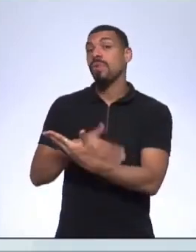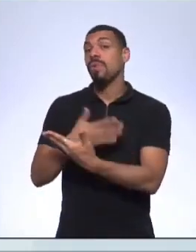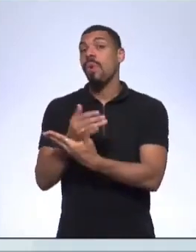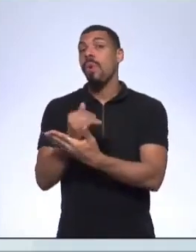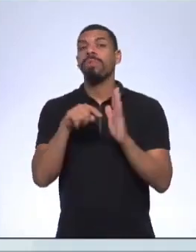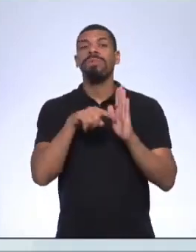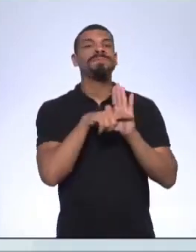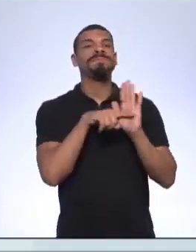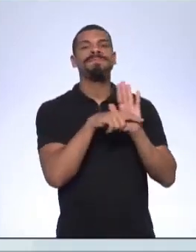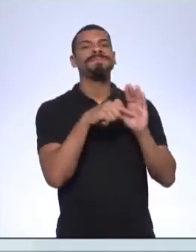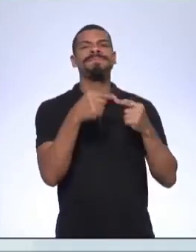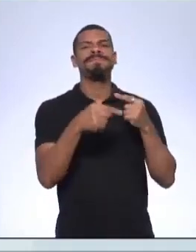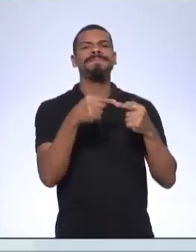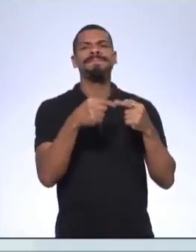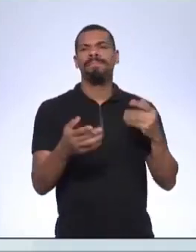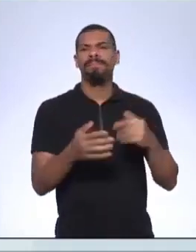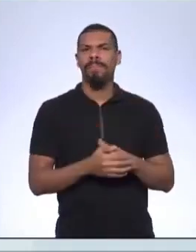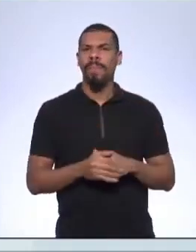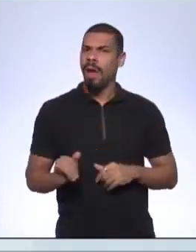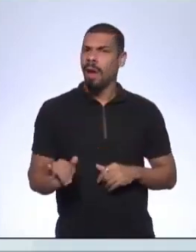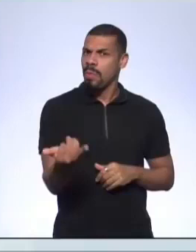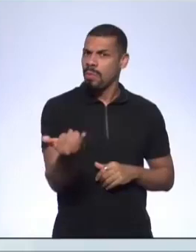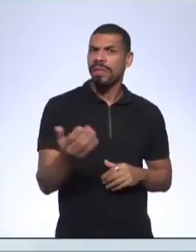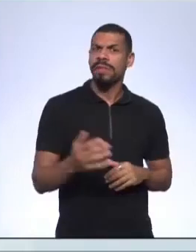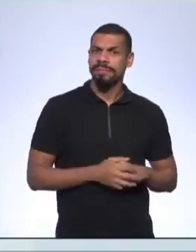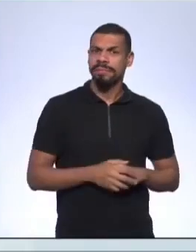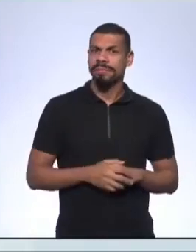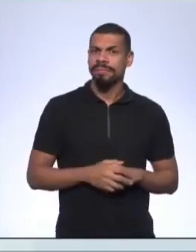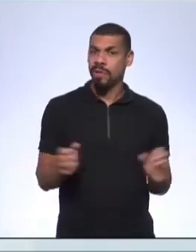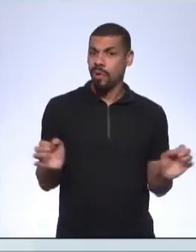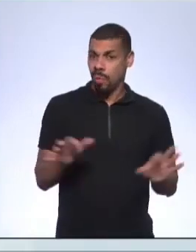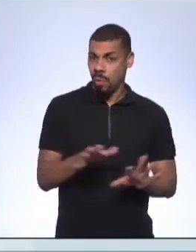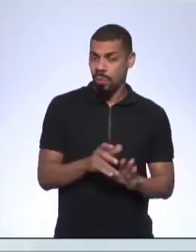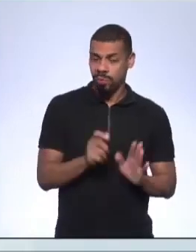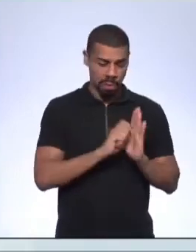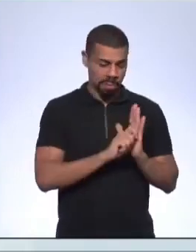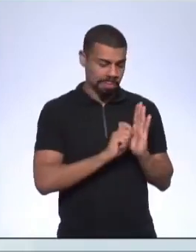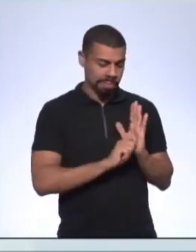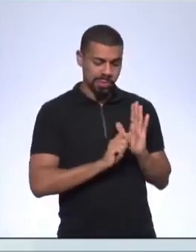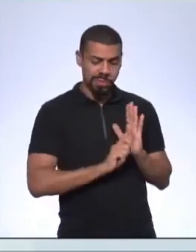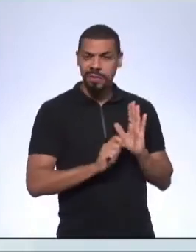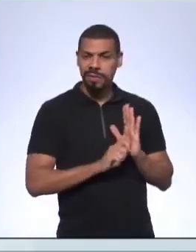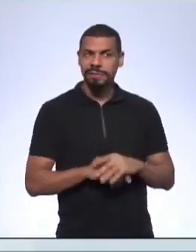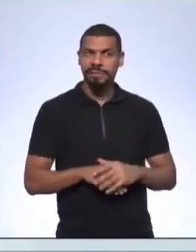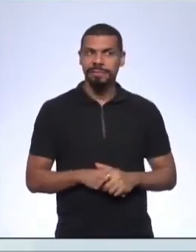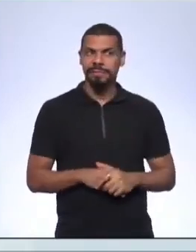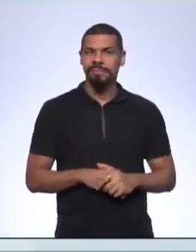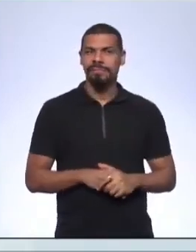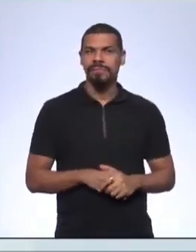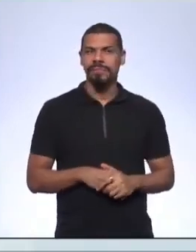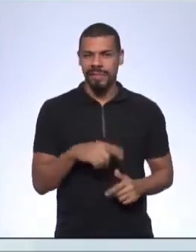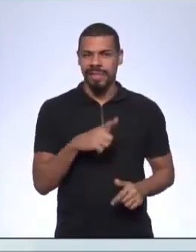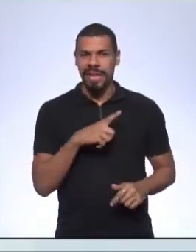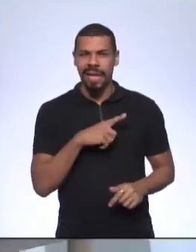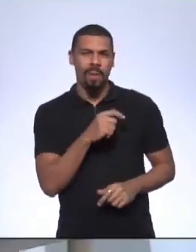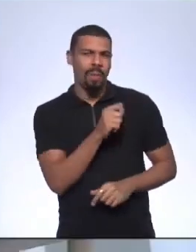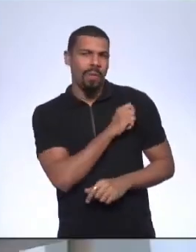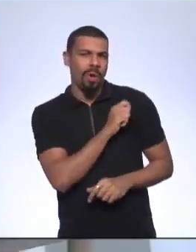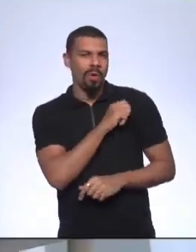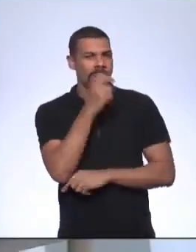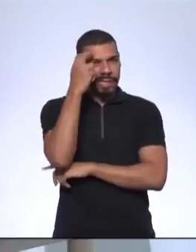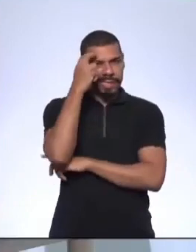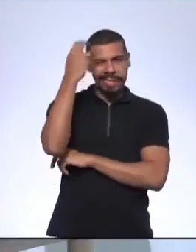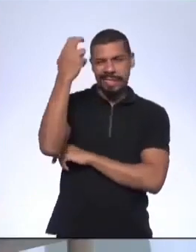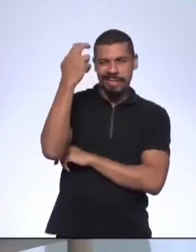realizada? Aproveita, não só isso, quem terminar isso daí, já fez a liçãozinha de casa, aquele aluno aquele mais aprofundado,